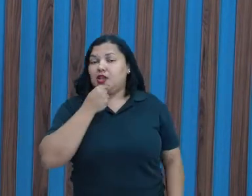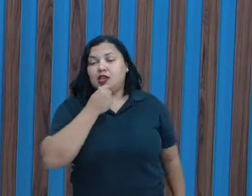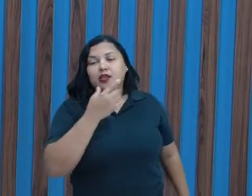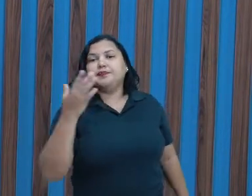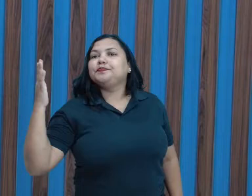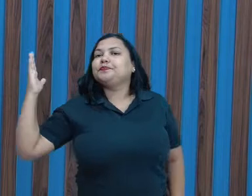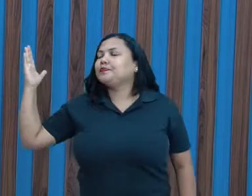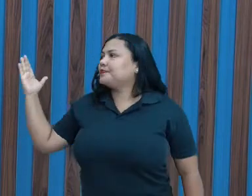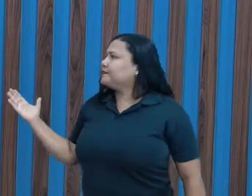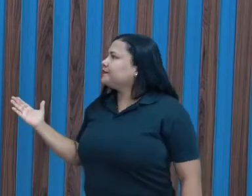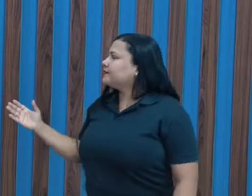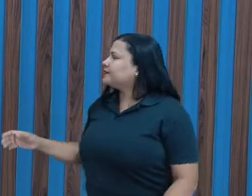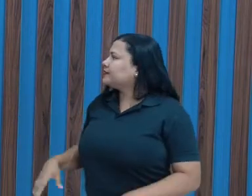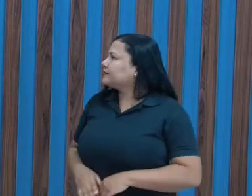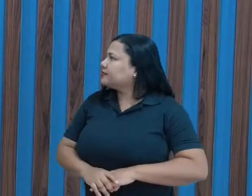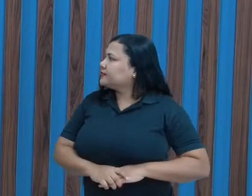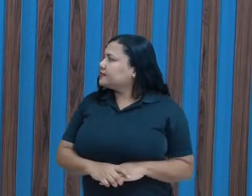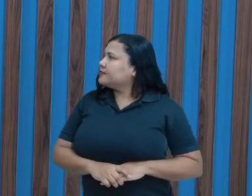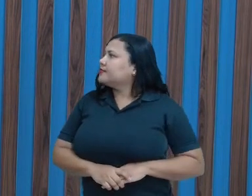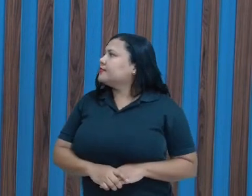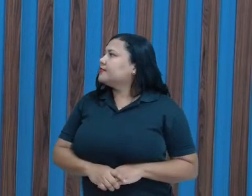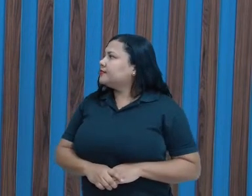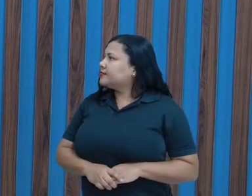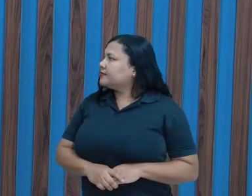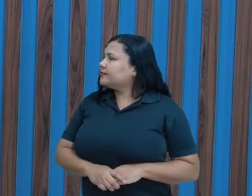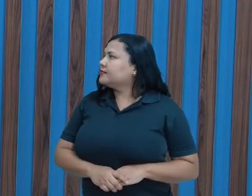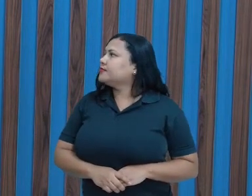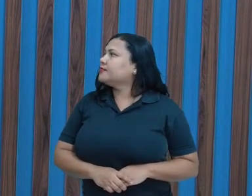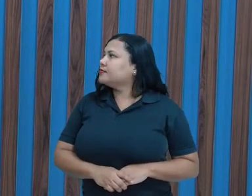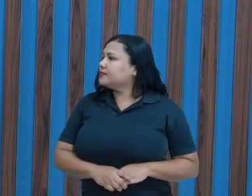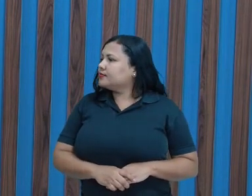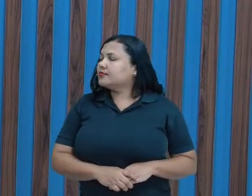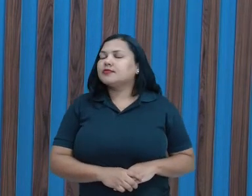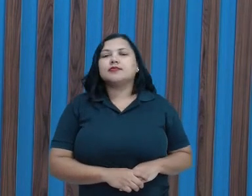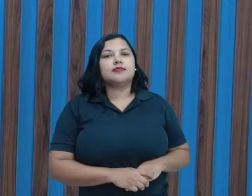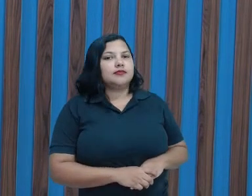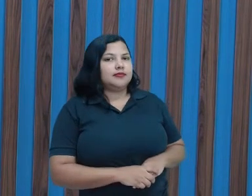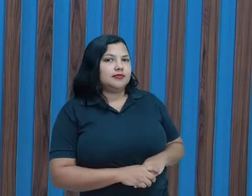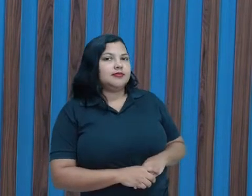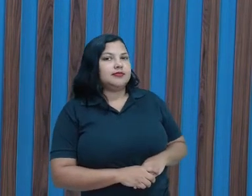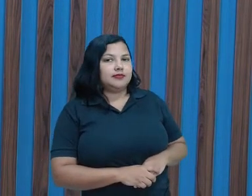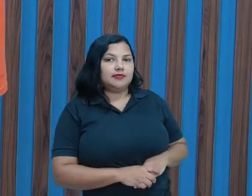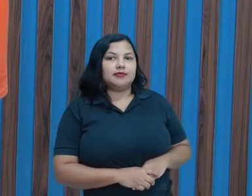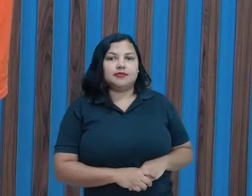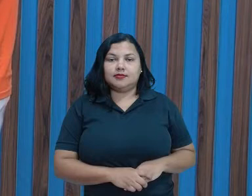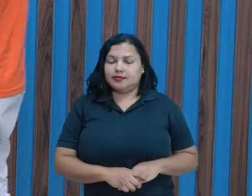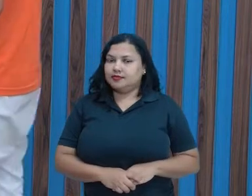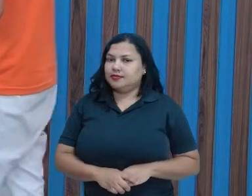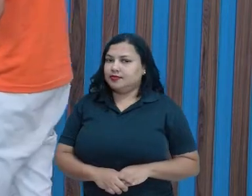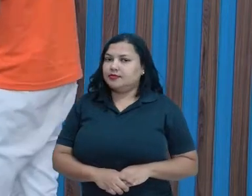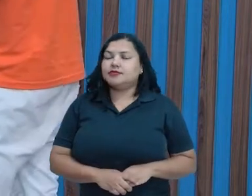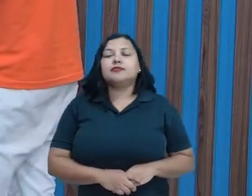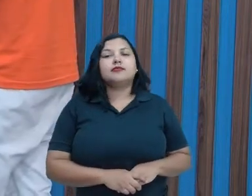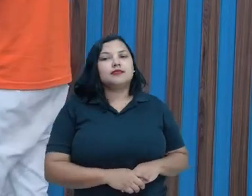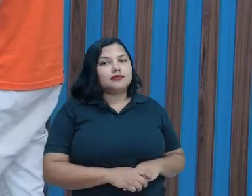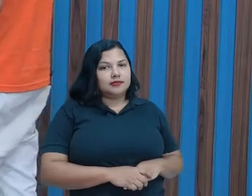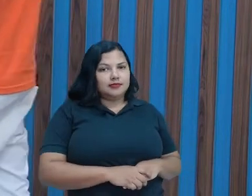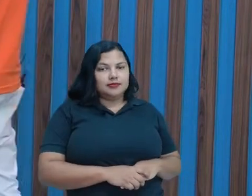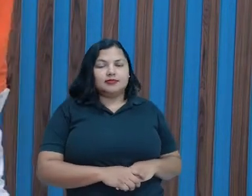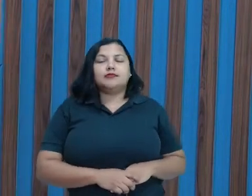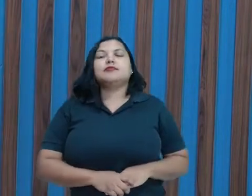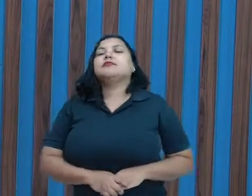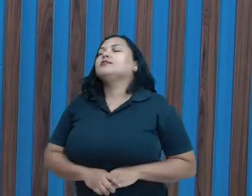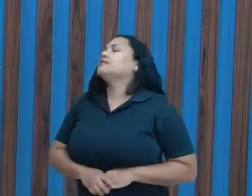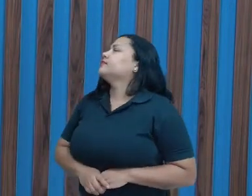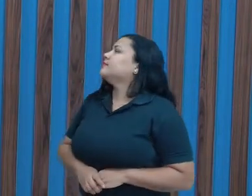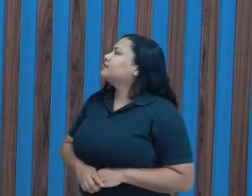nature of both speech and song that is nearly always rhythmical, usually metaphorical, and